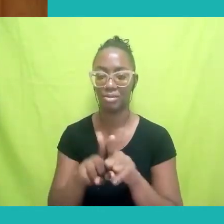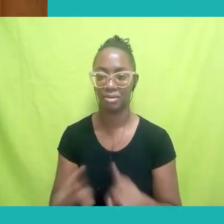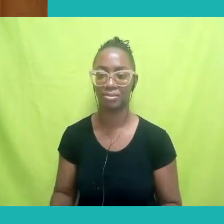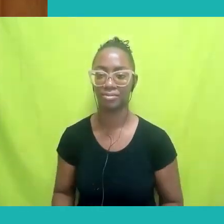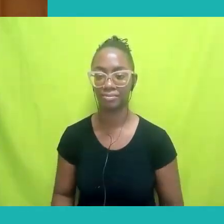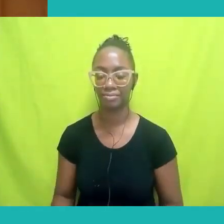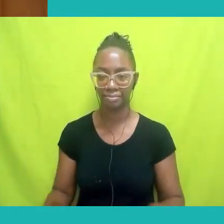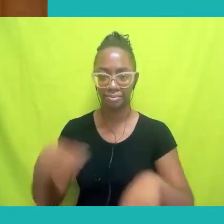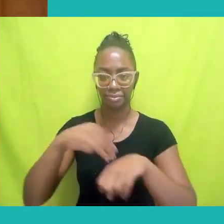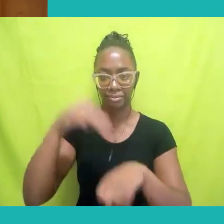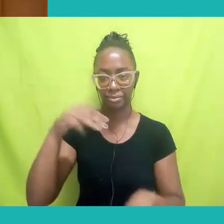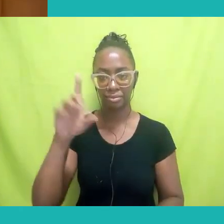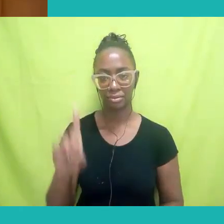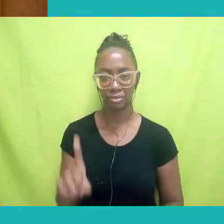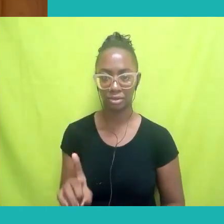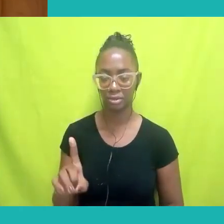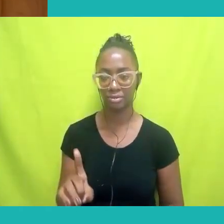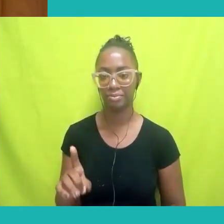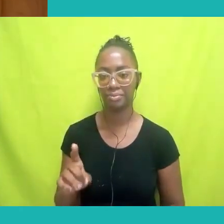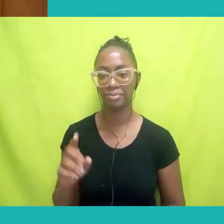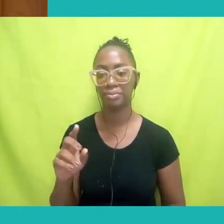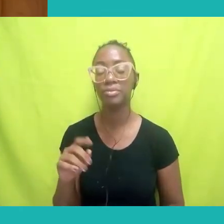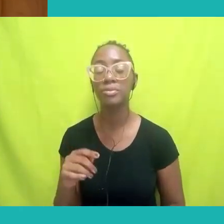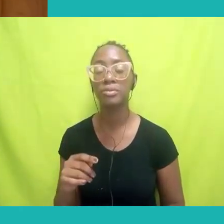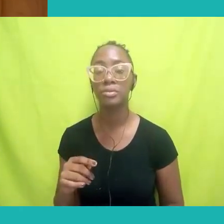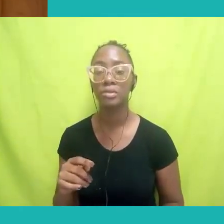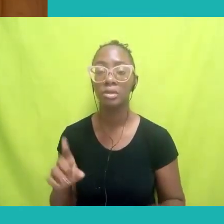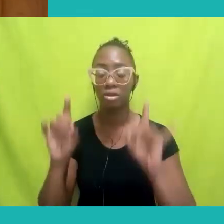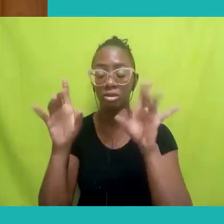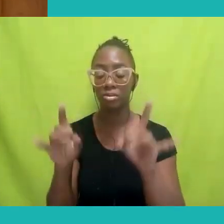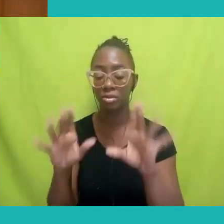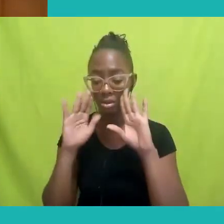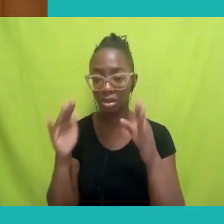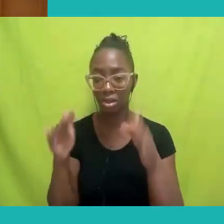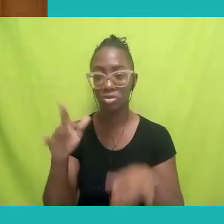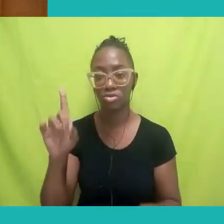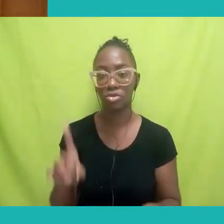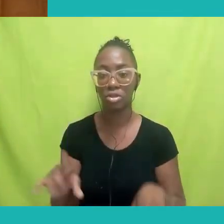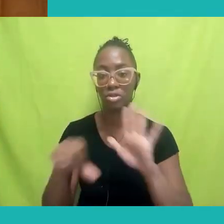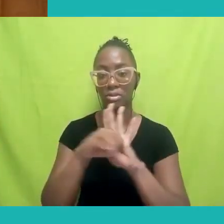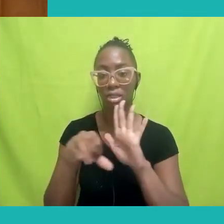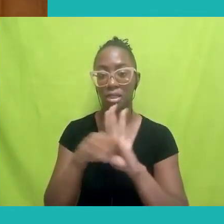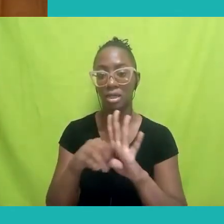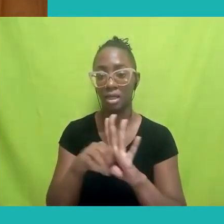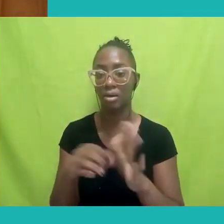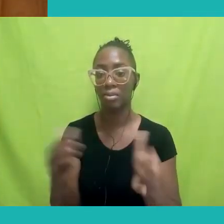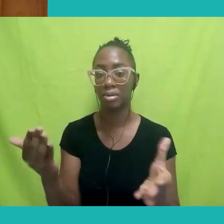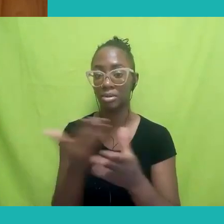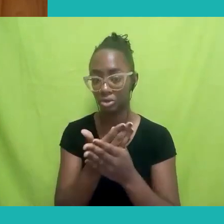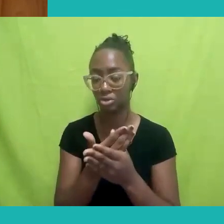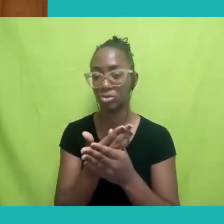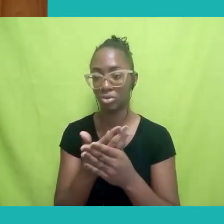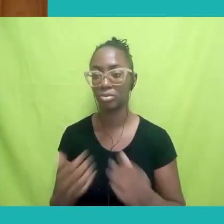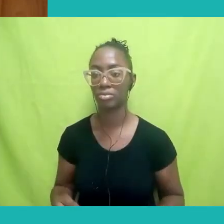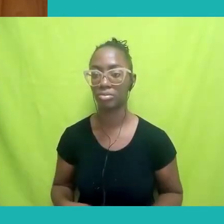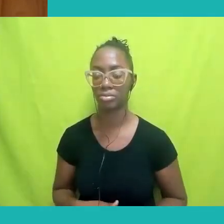Mestre em Direito pela Universidade Bandeirante de São Paulo, especialista em Direito Penal e Processual Penal pela Escola Superior do Ministério Público